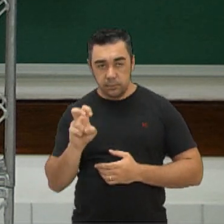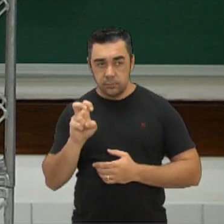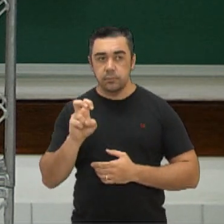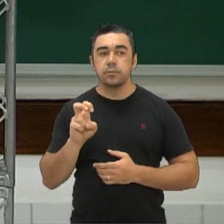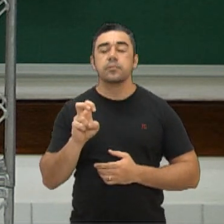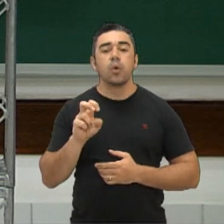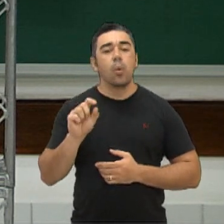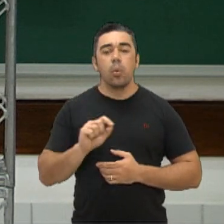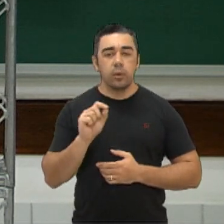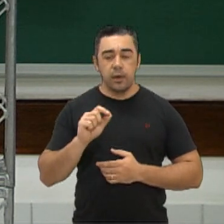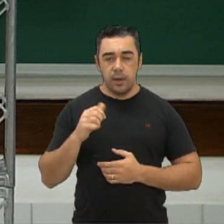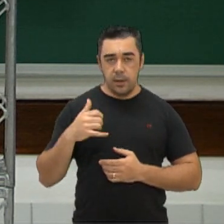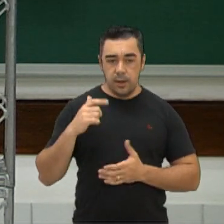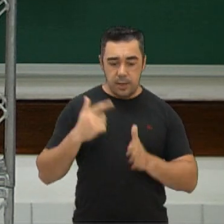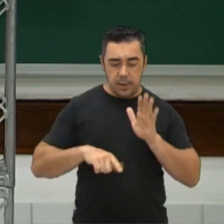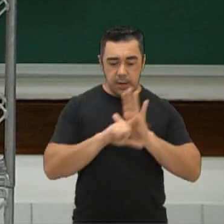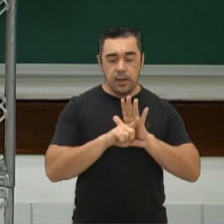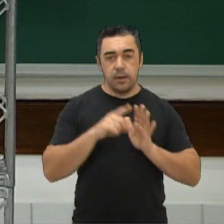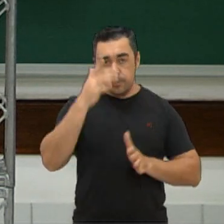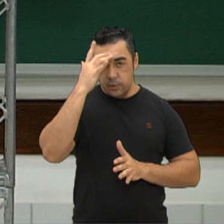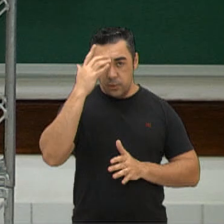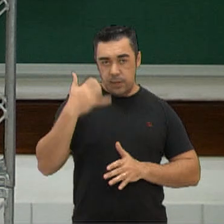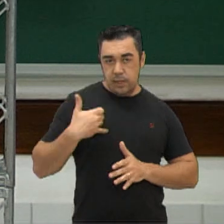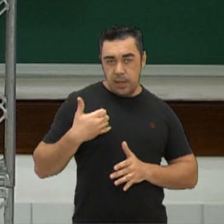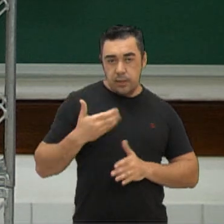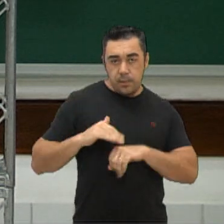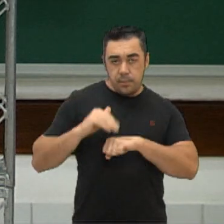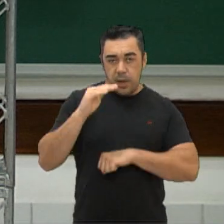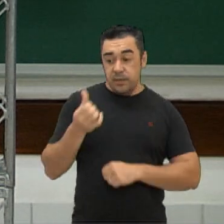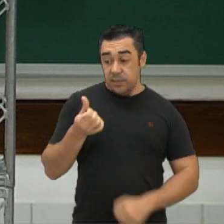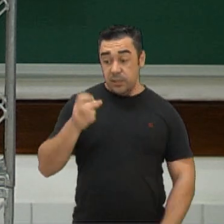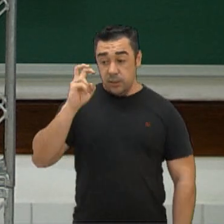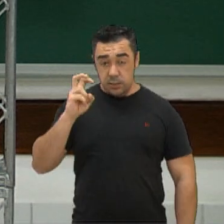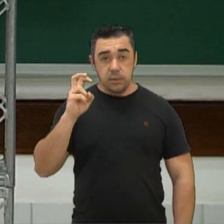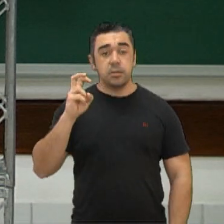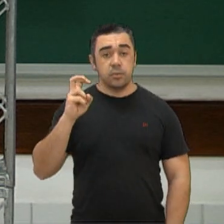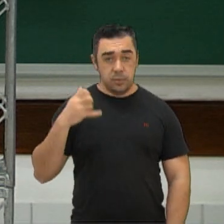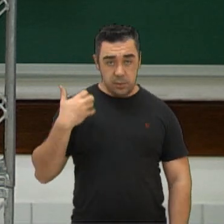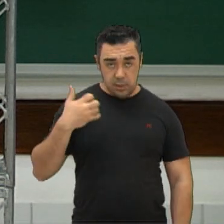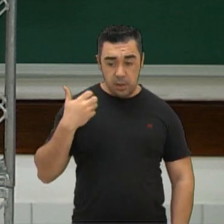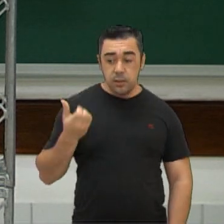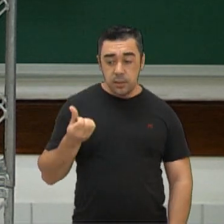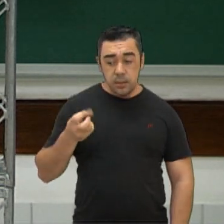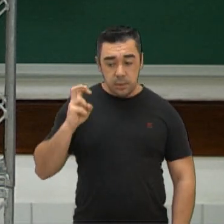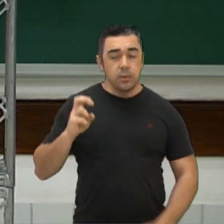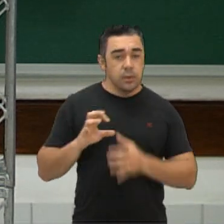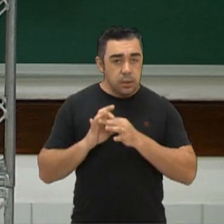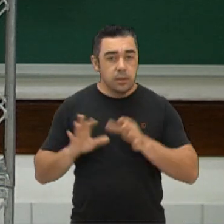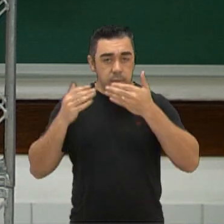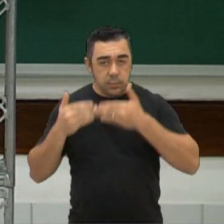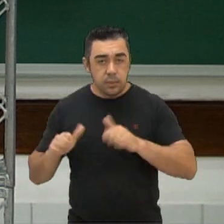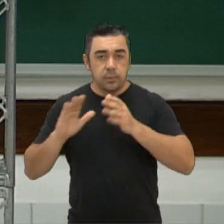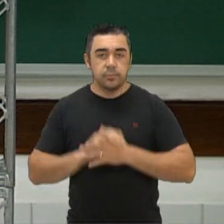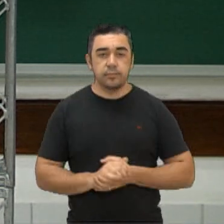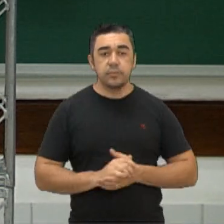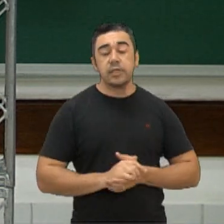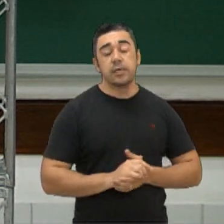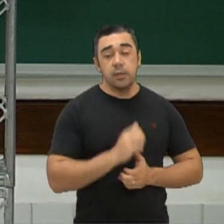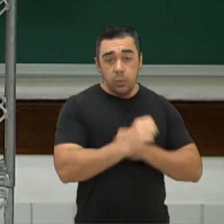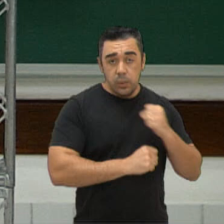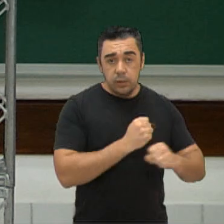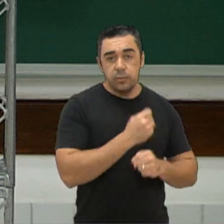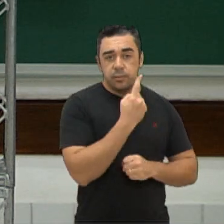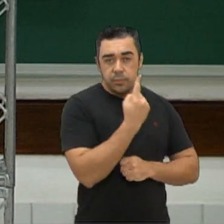a Lei do Sexagenário, que libertava os escravos e escravas maiores de 65 anos. E em